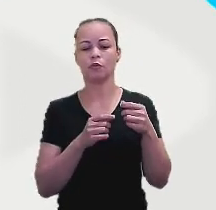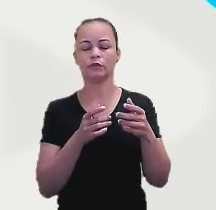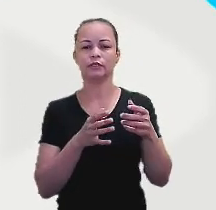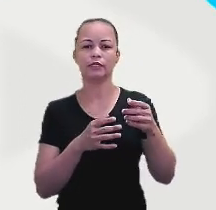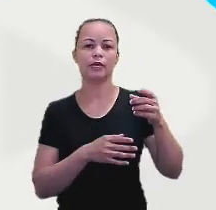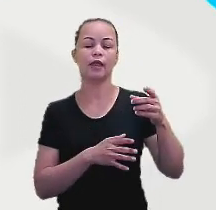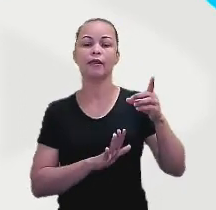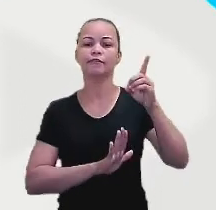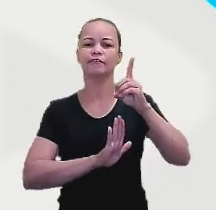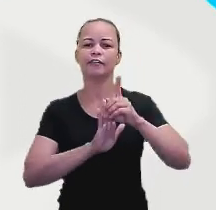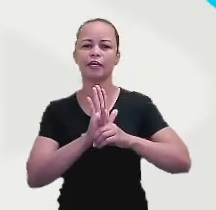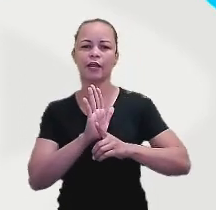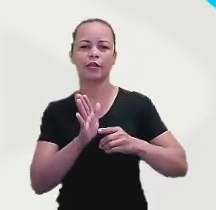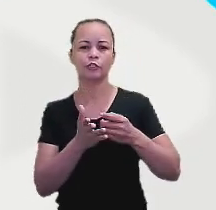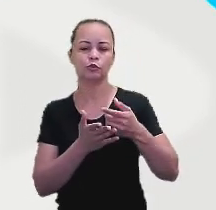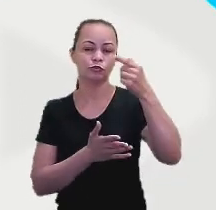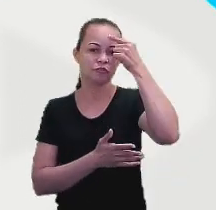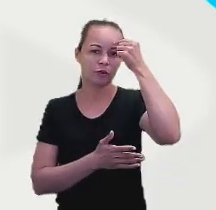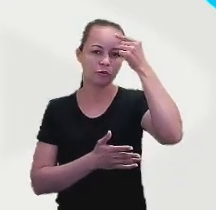Faculdade do Recife, em